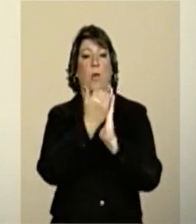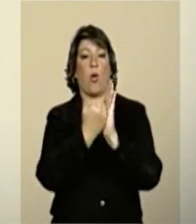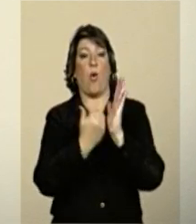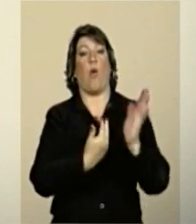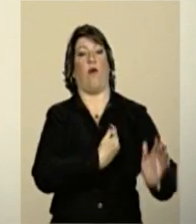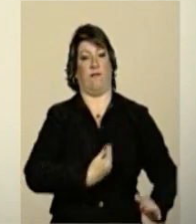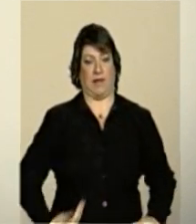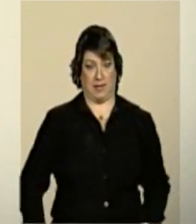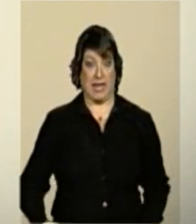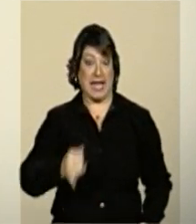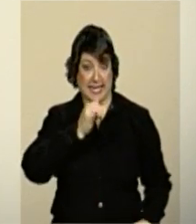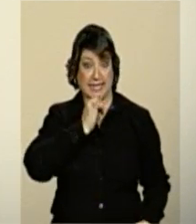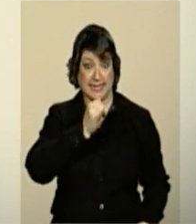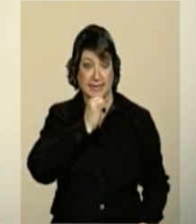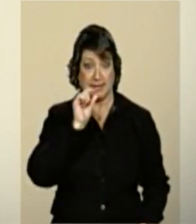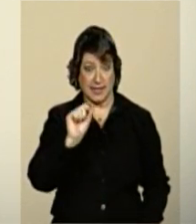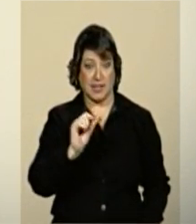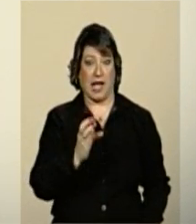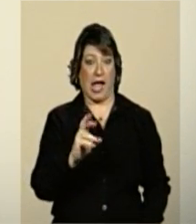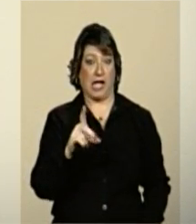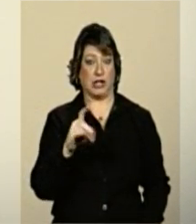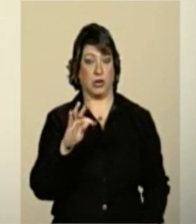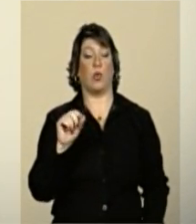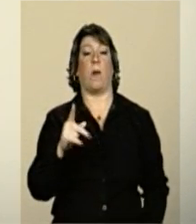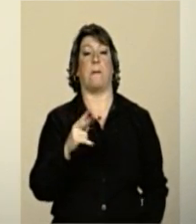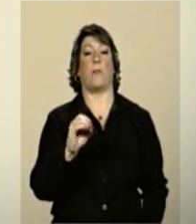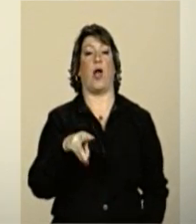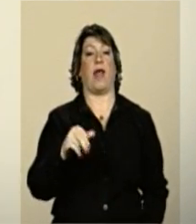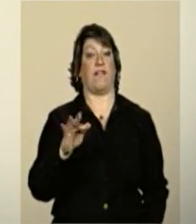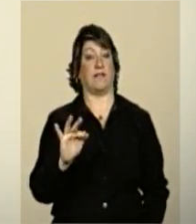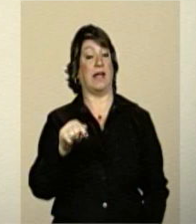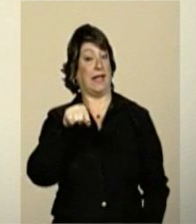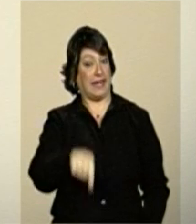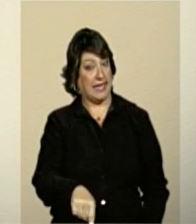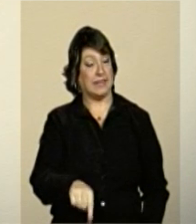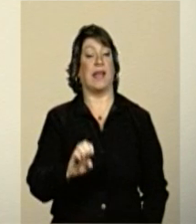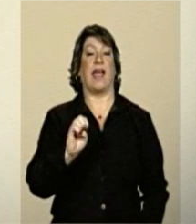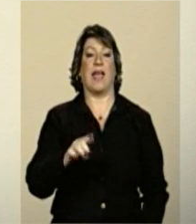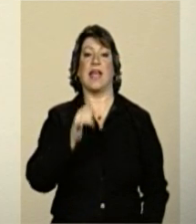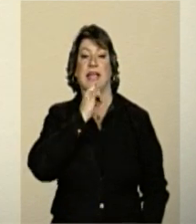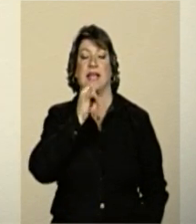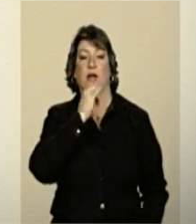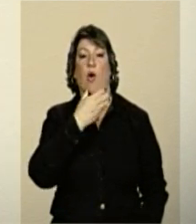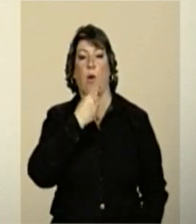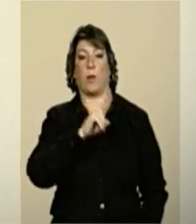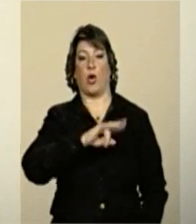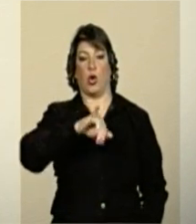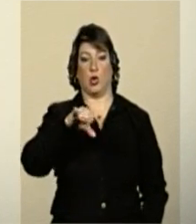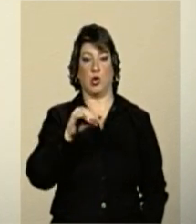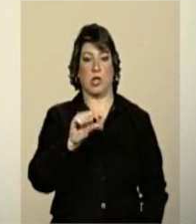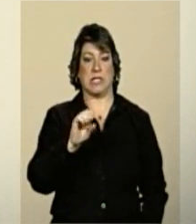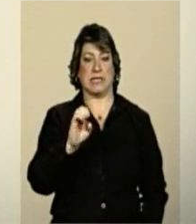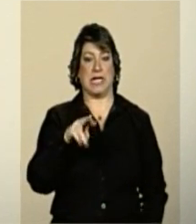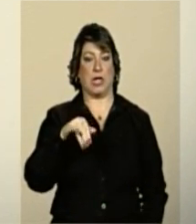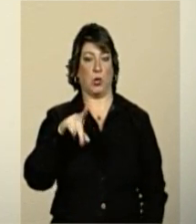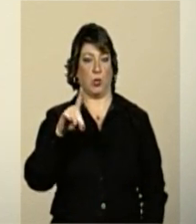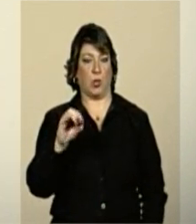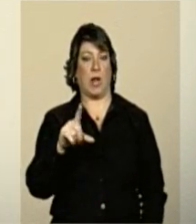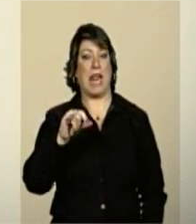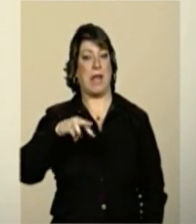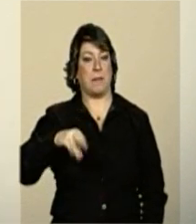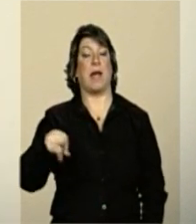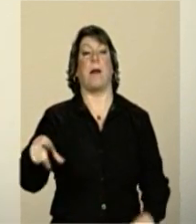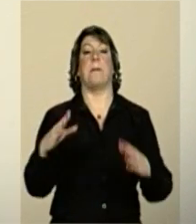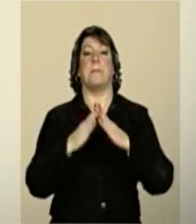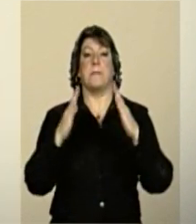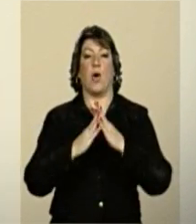do governo. Por exemplo, o crédito do PRONAF. Esse é o caso do seu Josenildo Ferreira de Lima, que mora